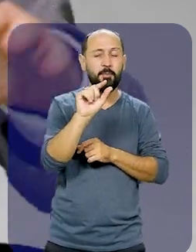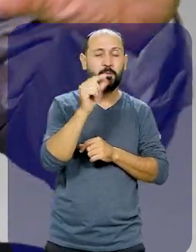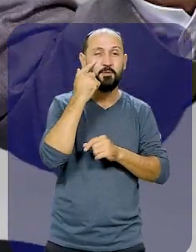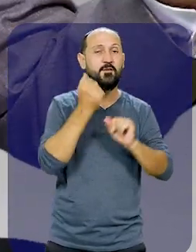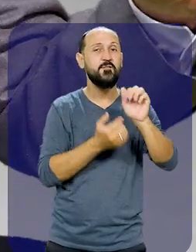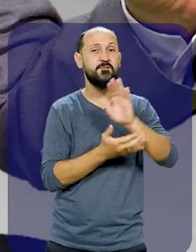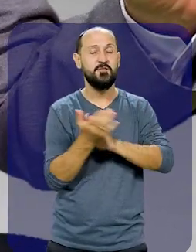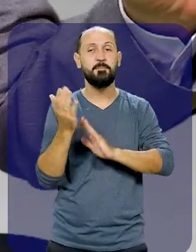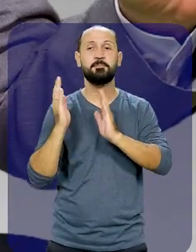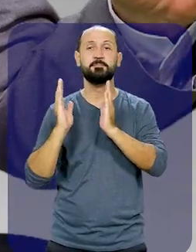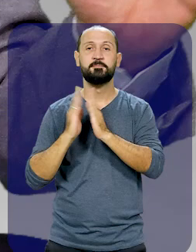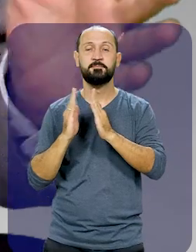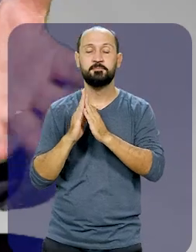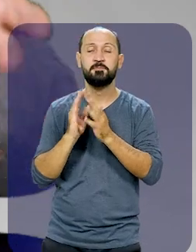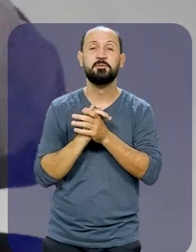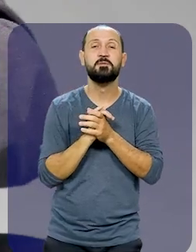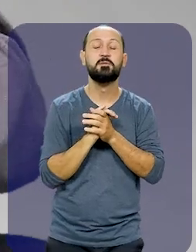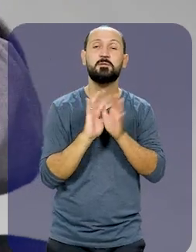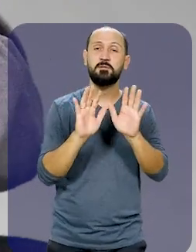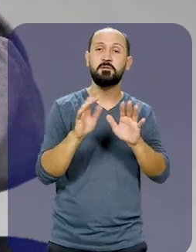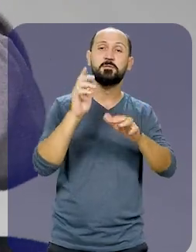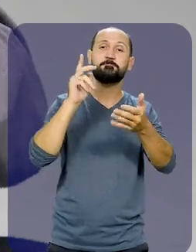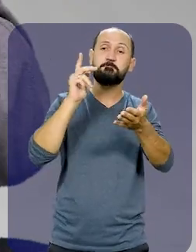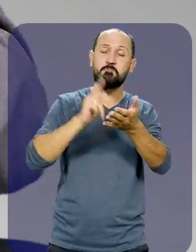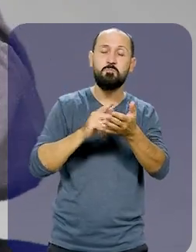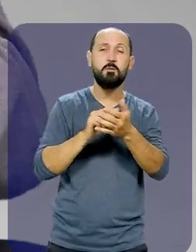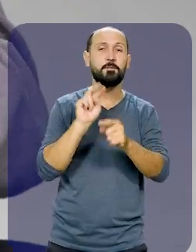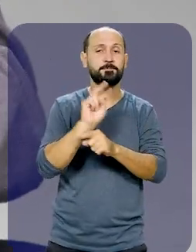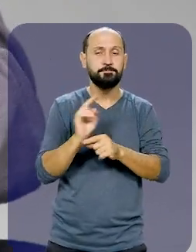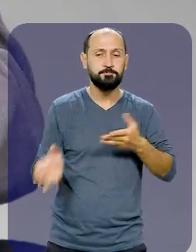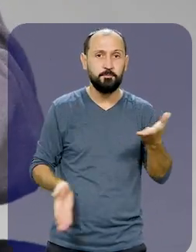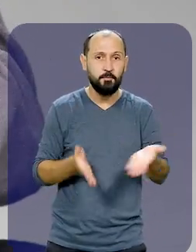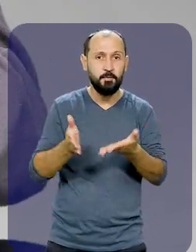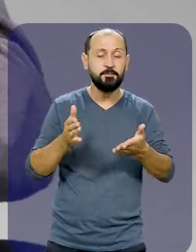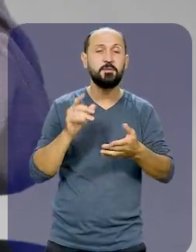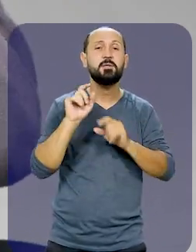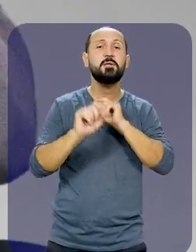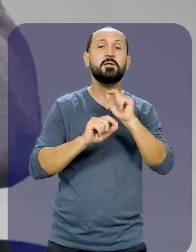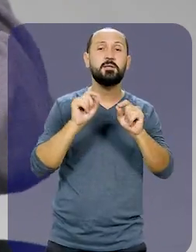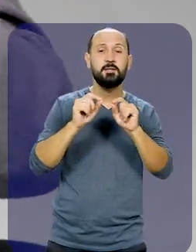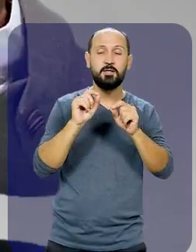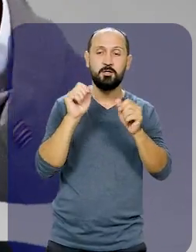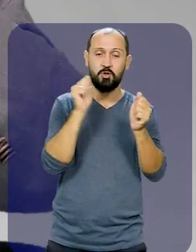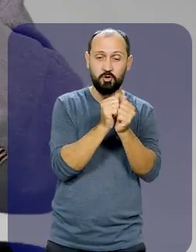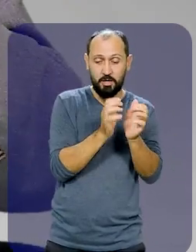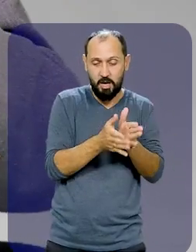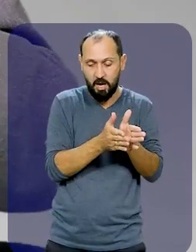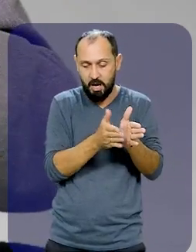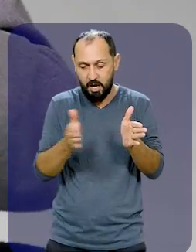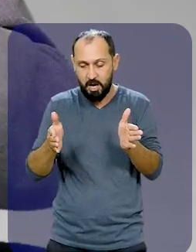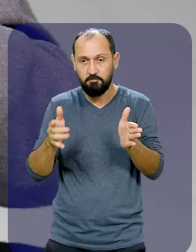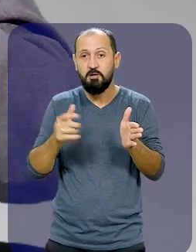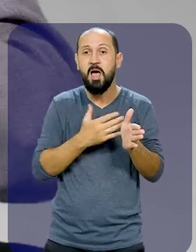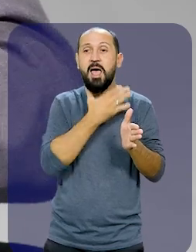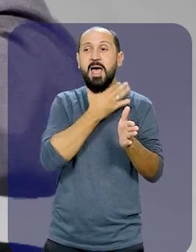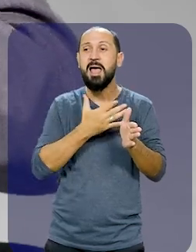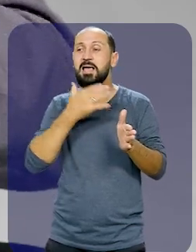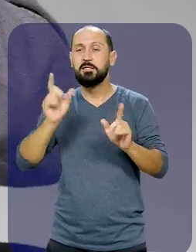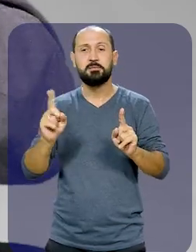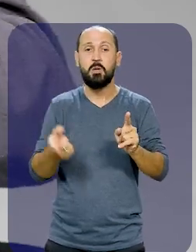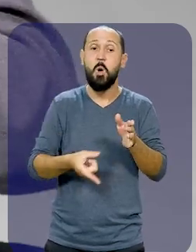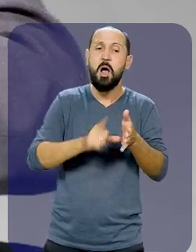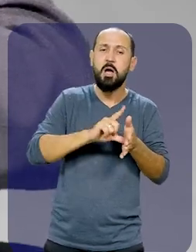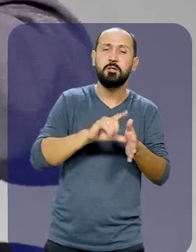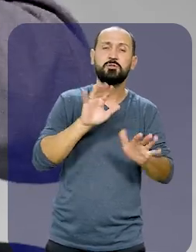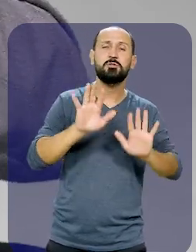pouco, vai embora para casa. E quando na verdade o tratamento principal é entre as crises. Nós temos que